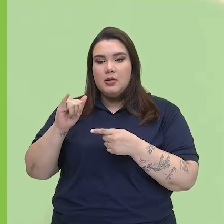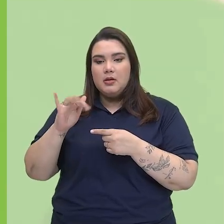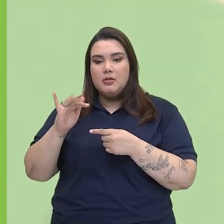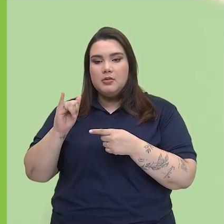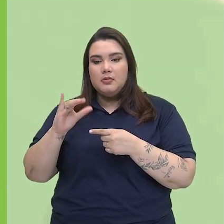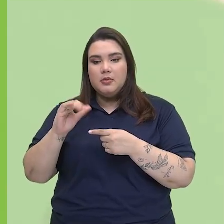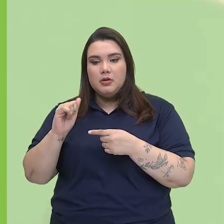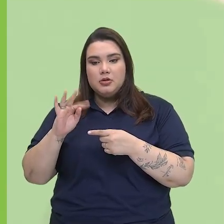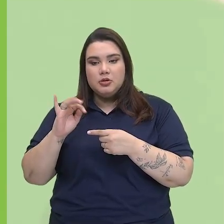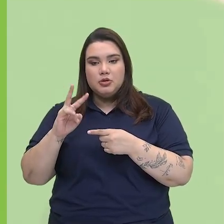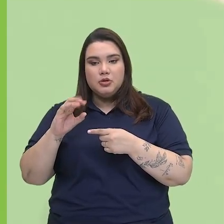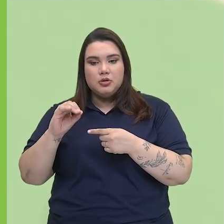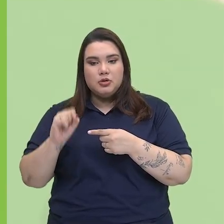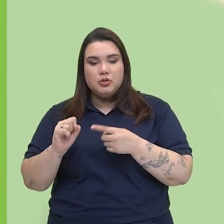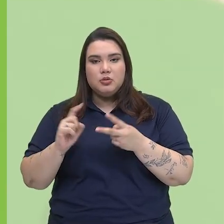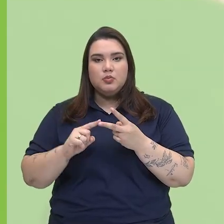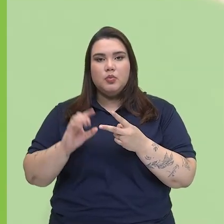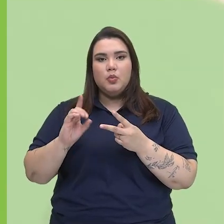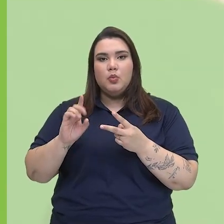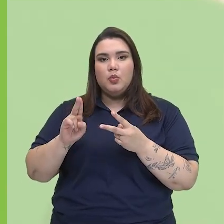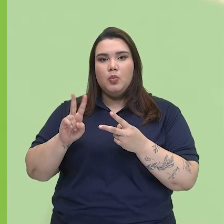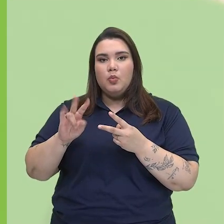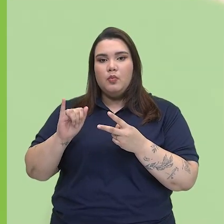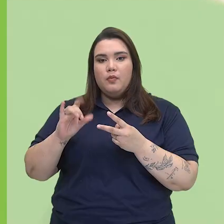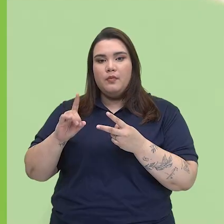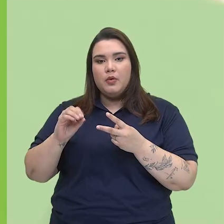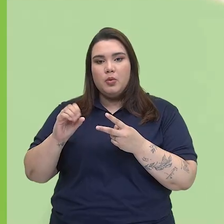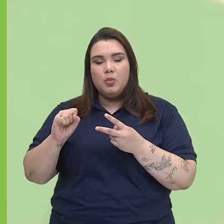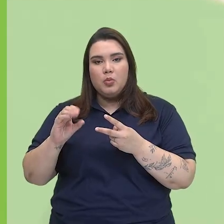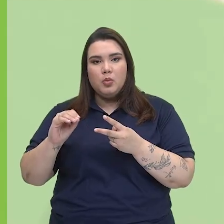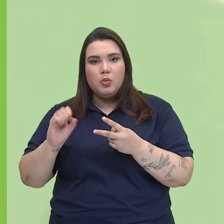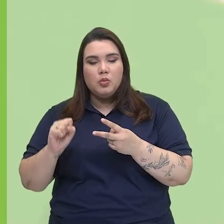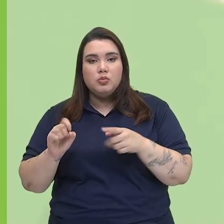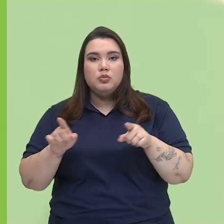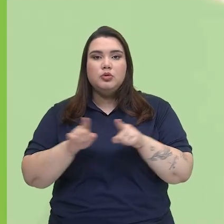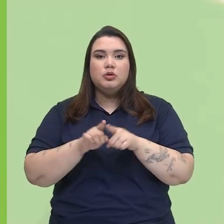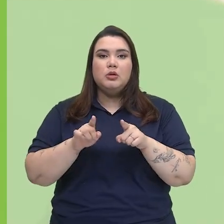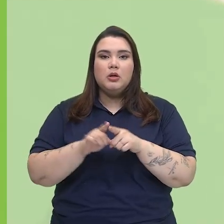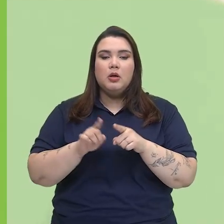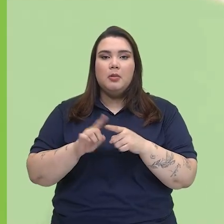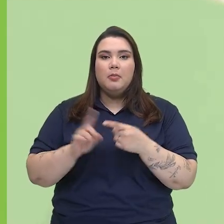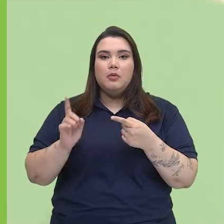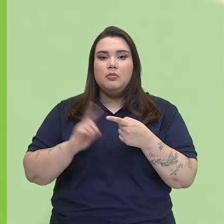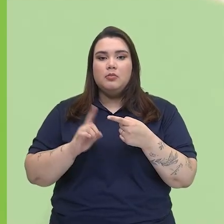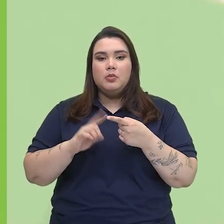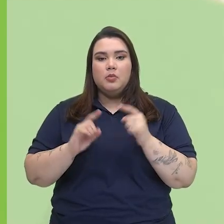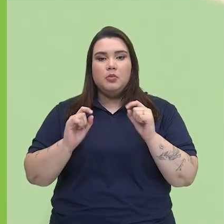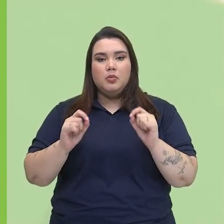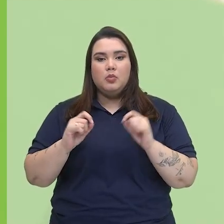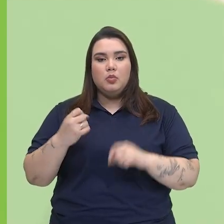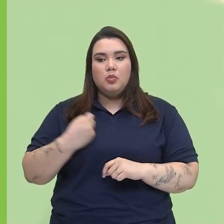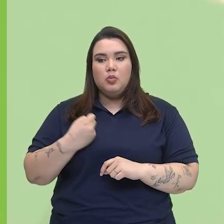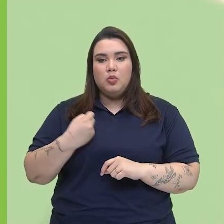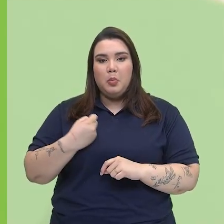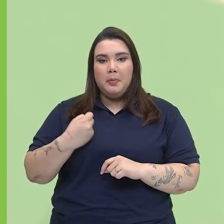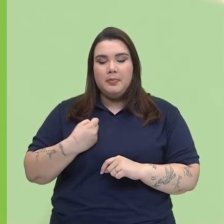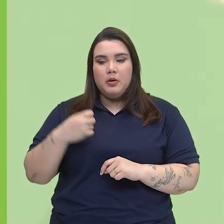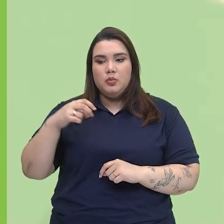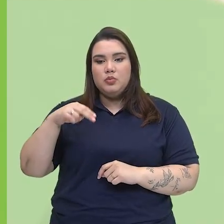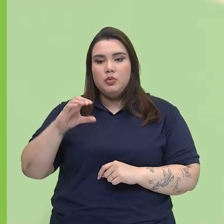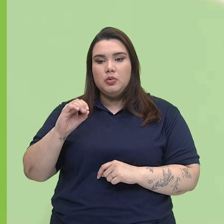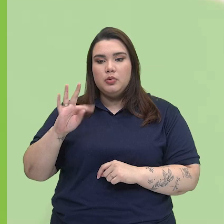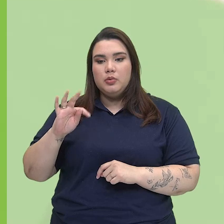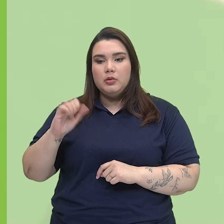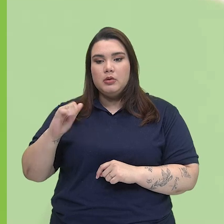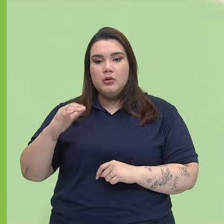notação científica, né? Muita gente tem dificuldade aí com essa questão da transformação de números de notação